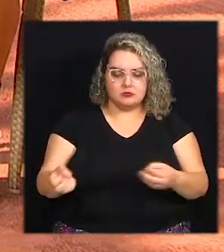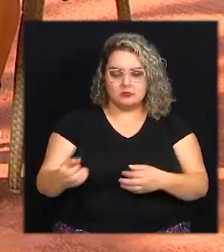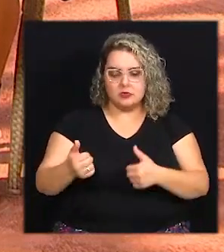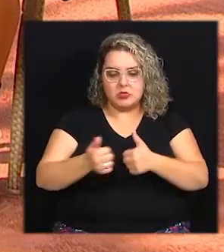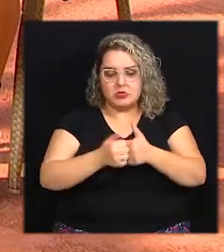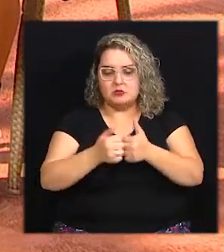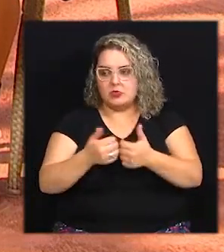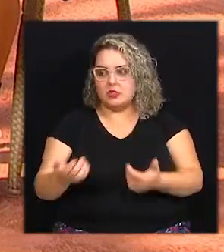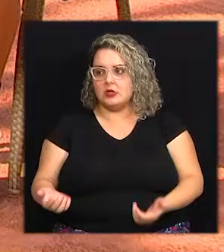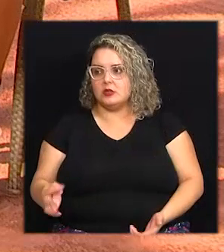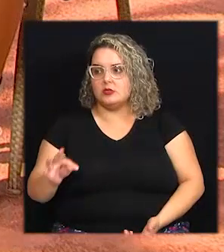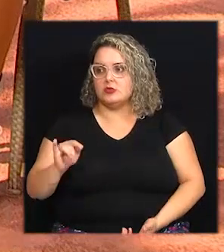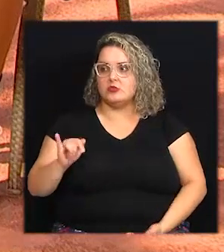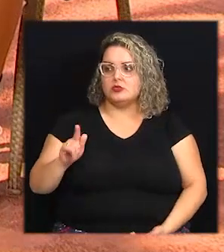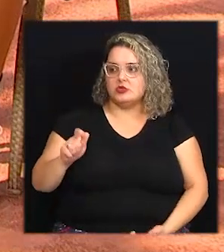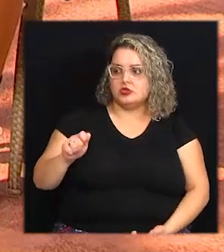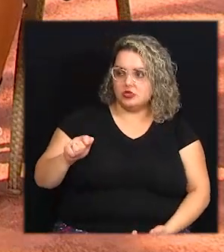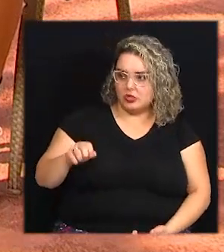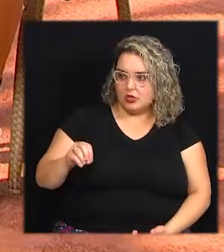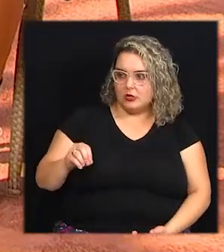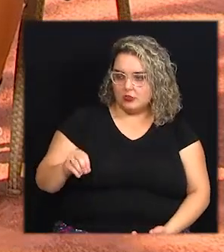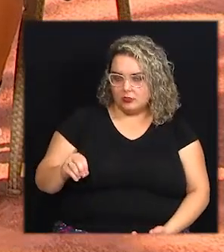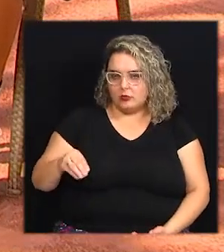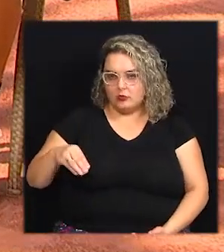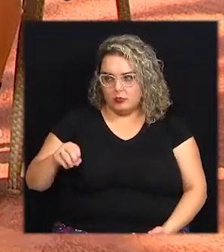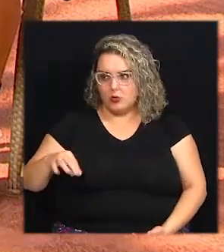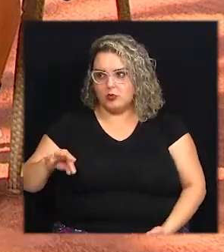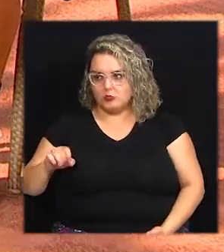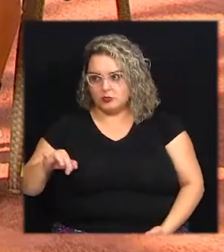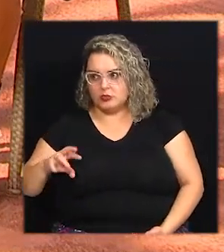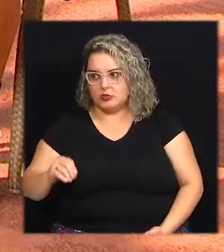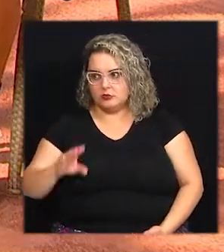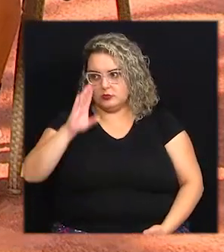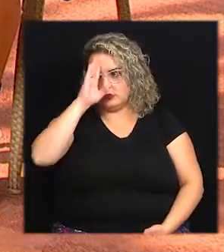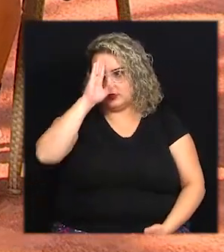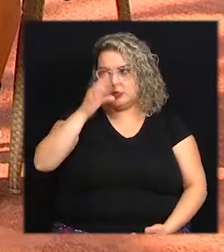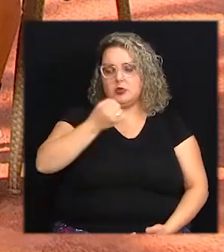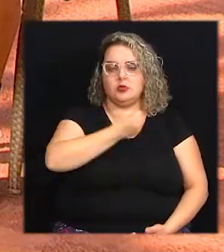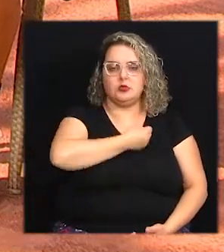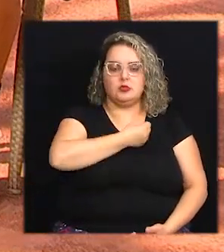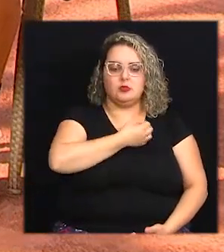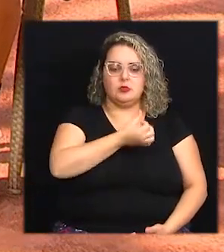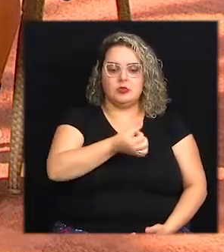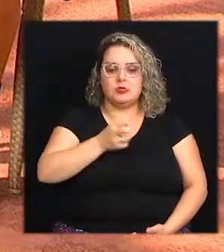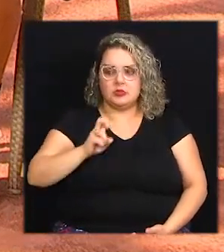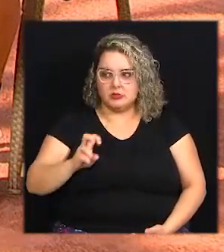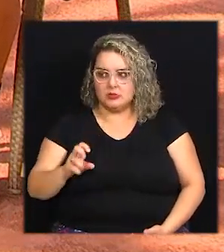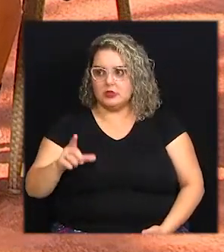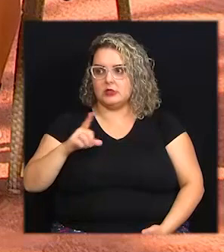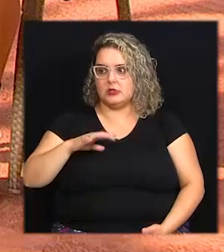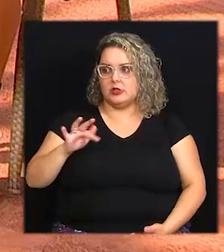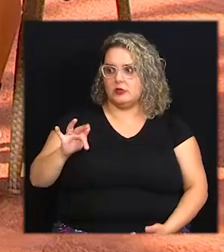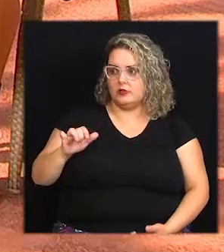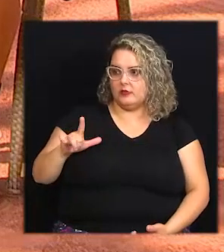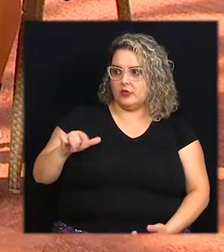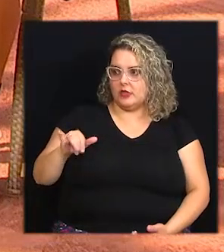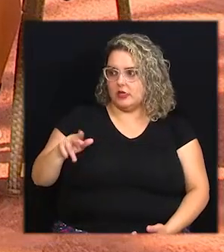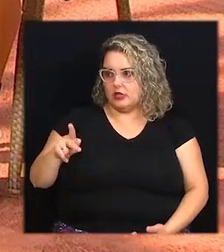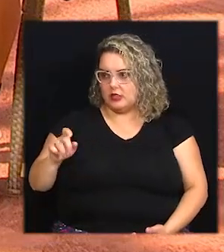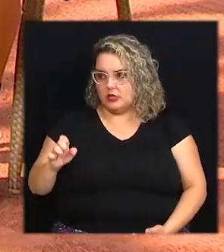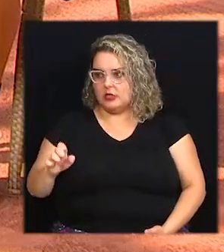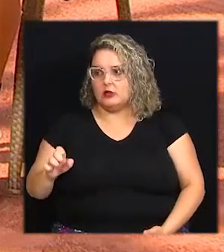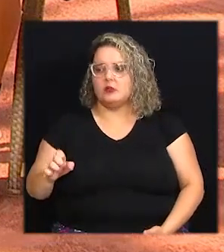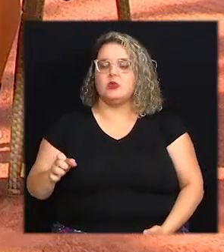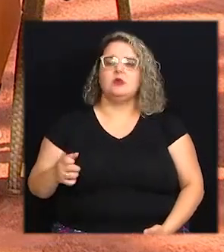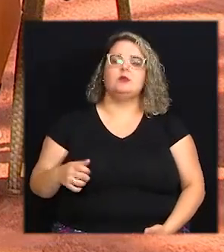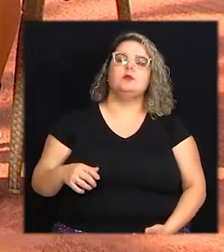semana, mas é próximo. A gente tem o Thiago Monteiro muito bem, que é o principal atleta hoje número 65 do ranking. Tem o Felipe